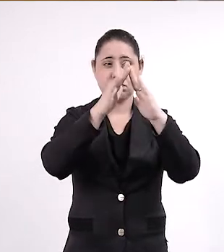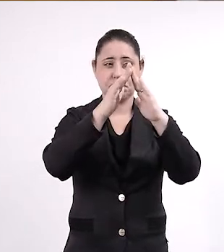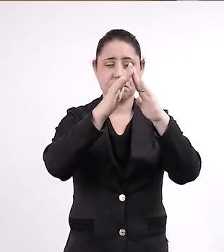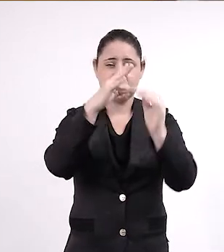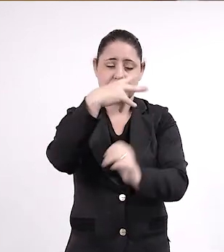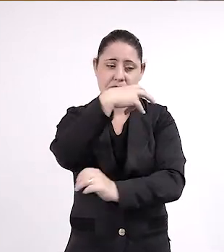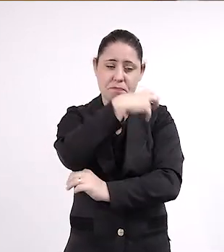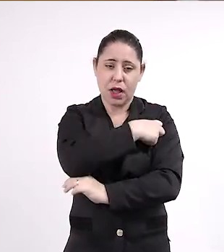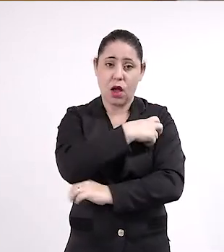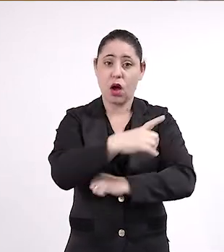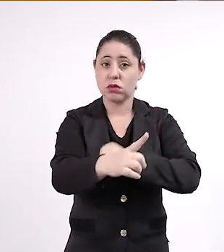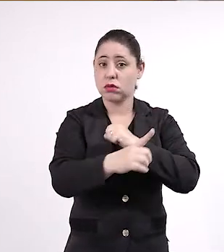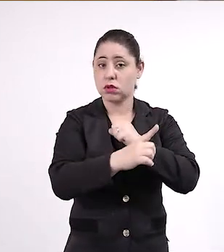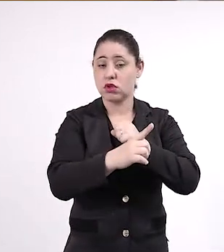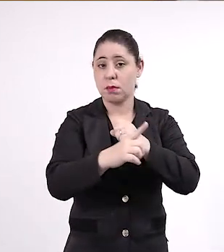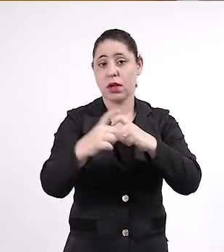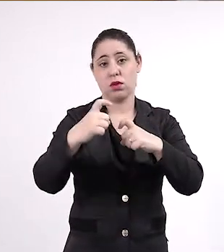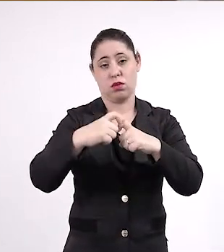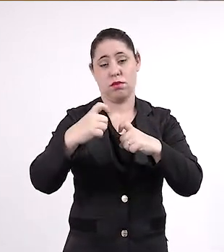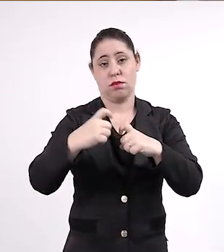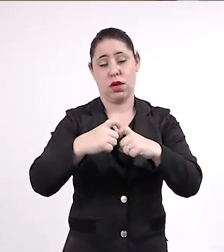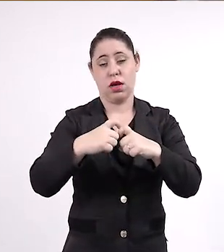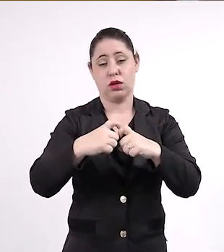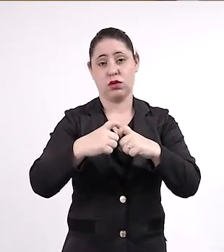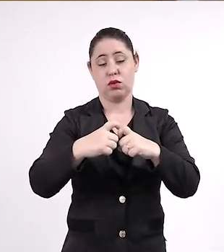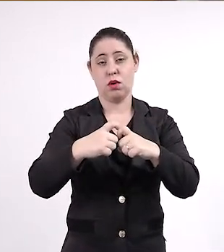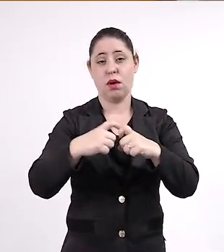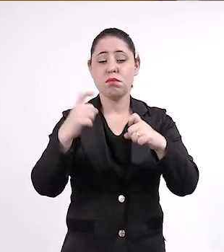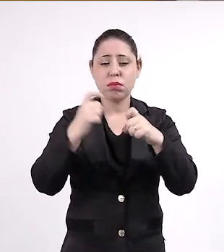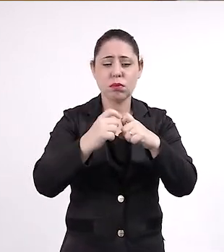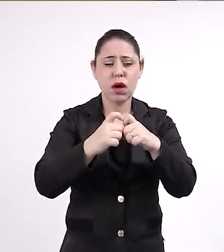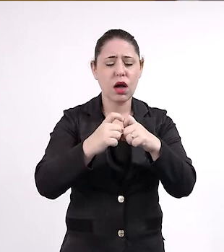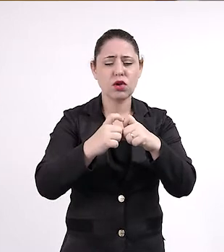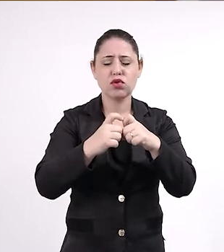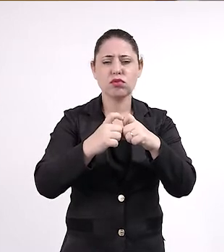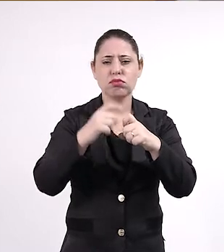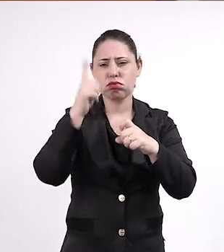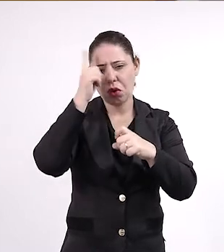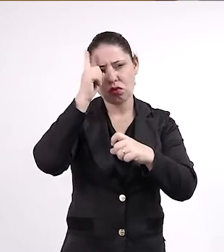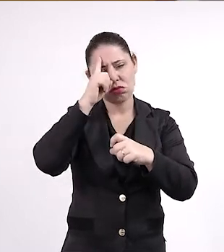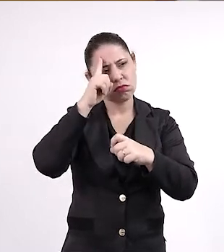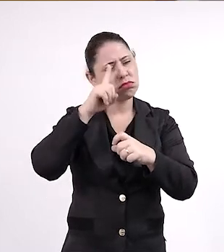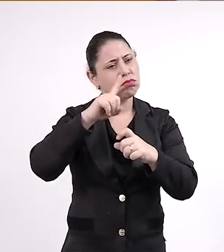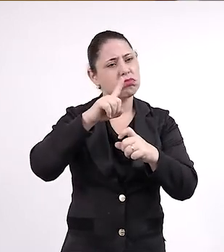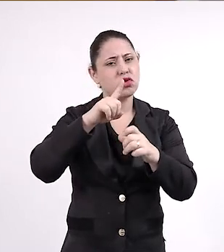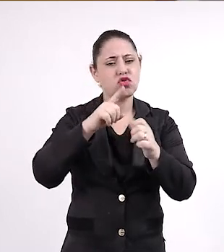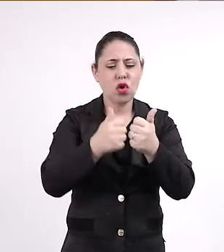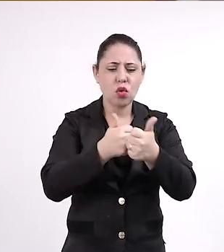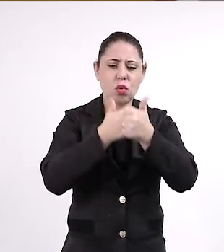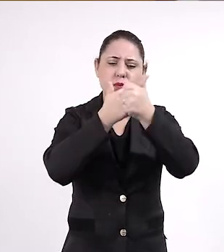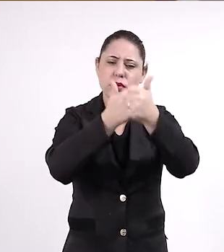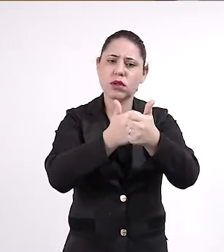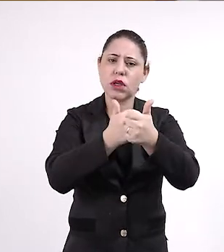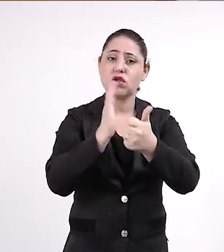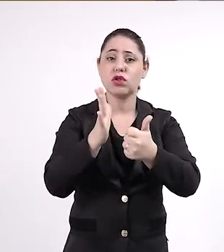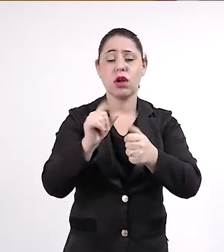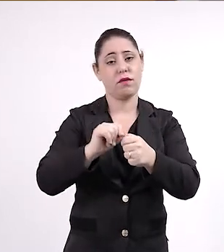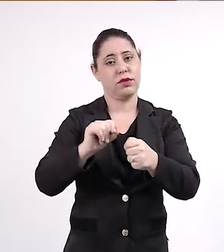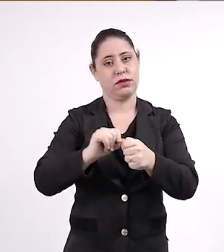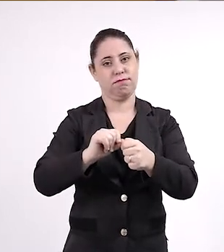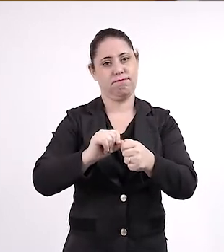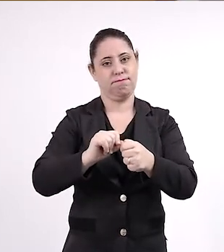de saúde, enfim, o atendimento médico para suas consultas, até mesmo aquelas regulares, aquelas de acompanhamento